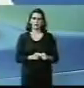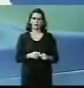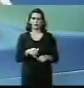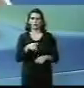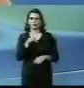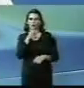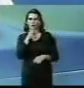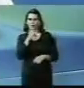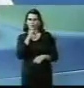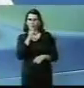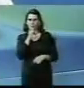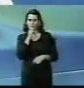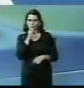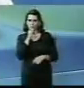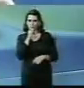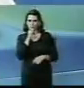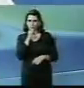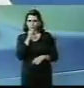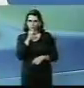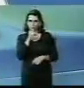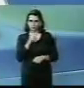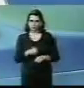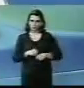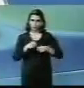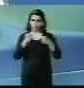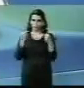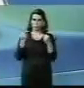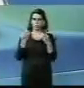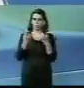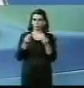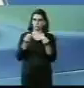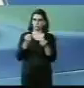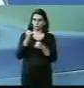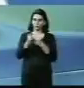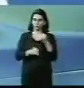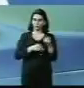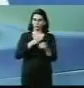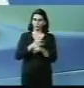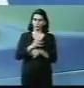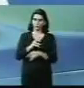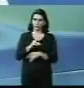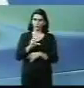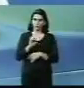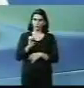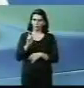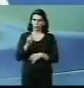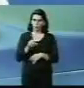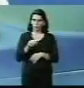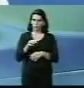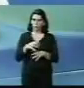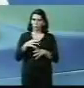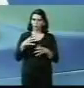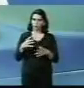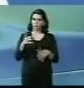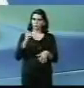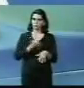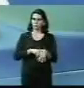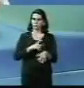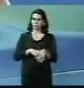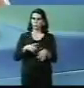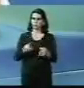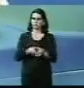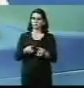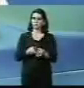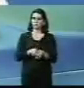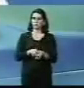dica, recursos de segurança demais na configuração de um servidor de proxy, maior desempenho, requer maior desempenho da